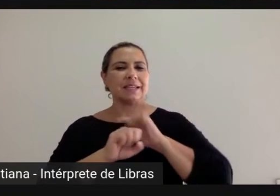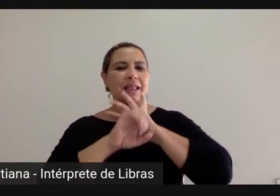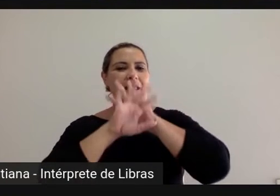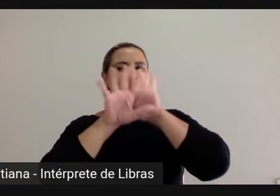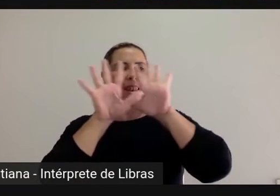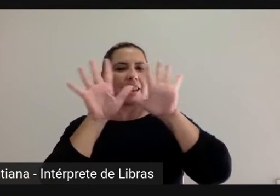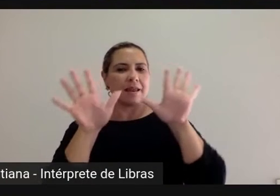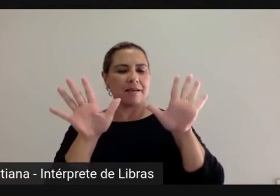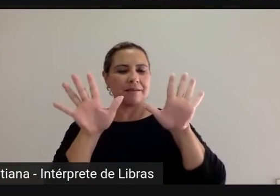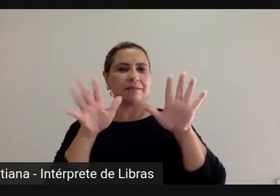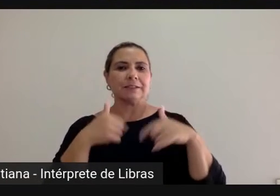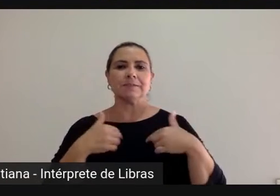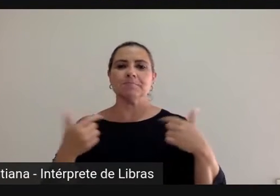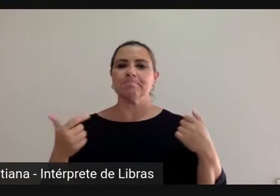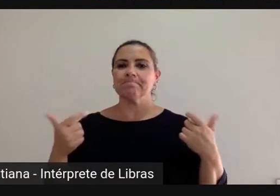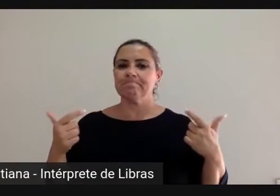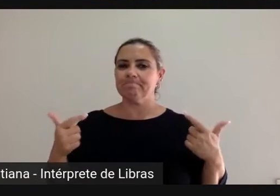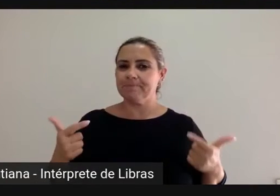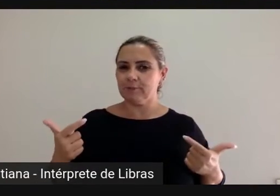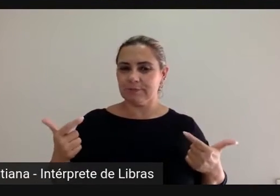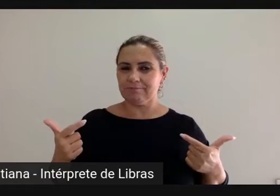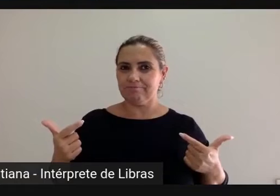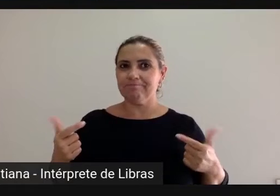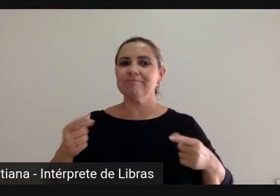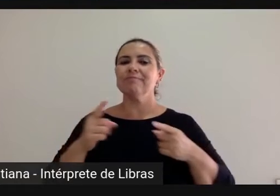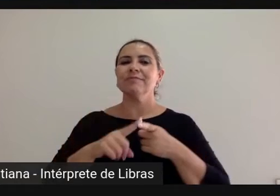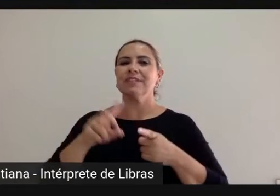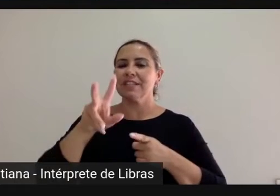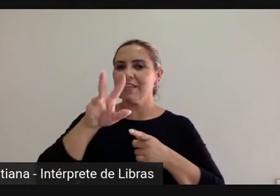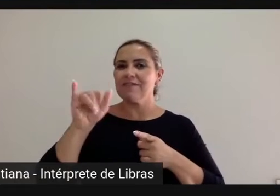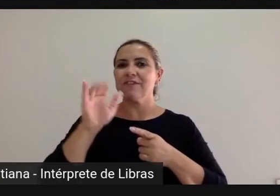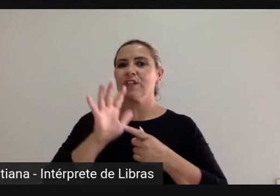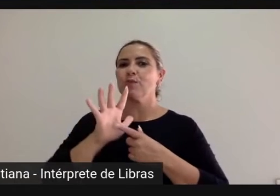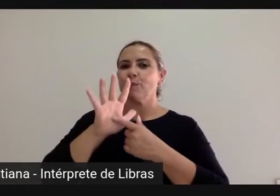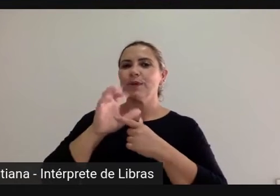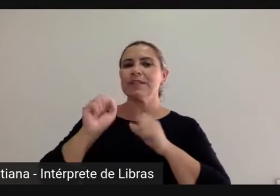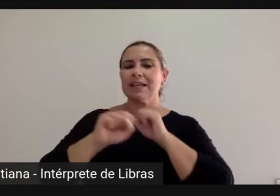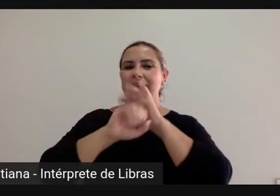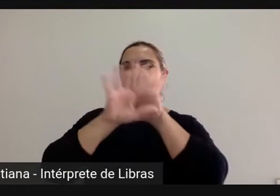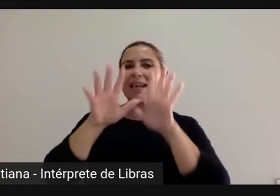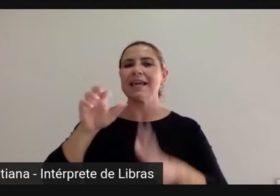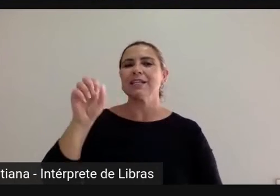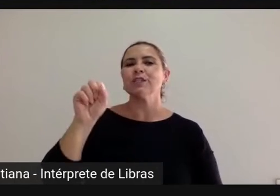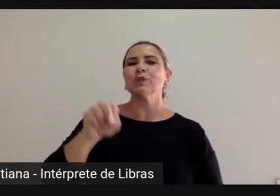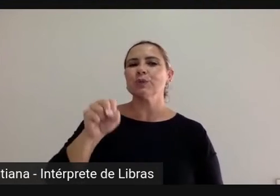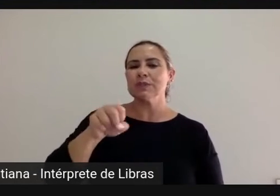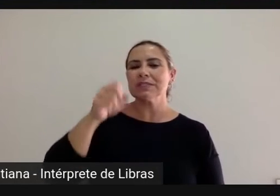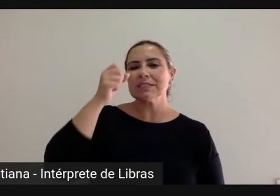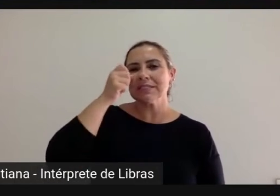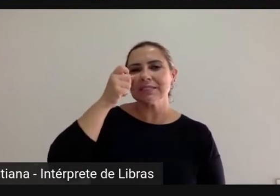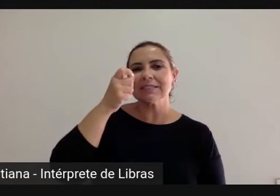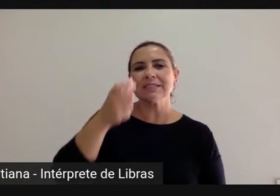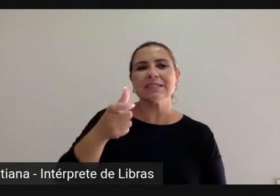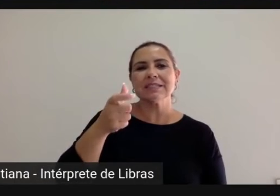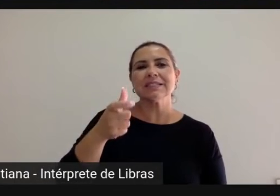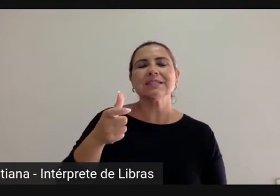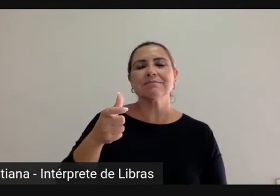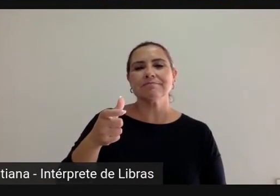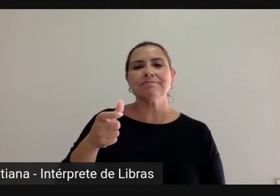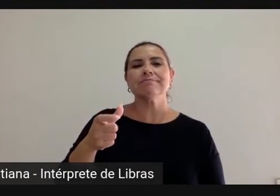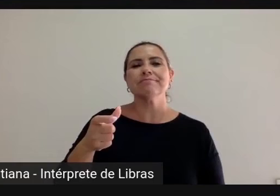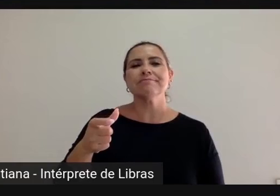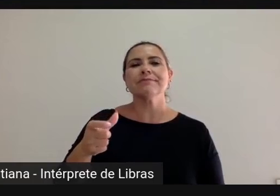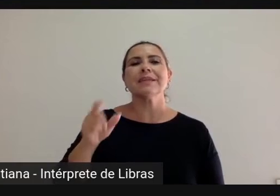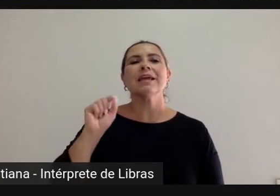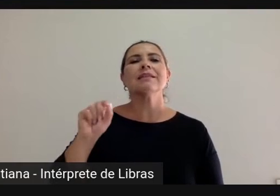também nós não temos, porque isso vai deixar muito claro, sim, que os interesses estão expostos e